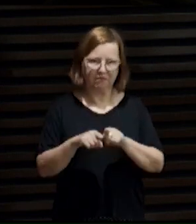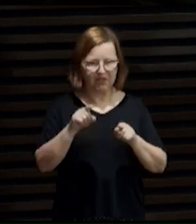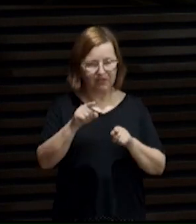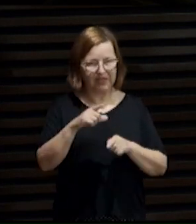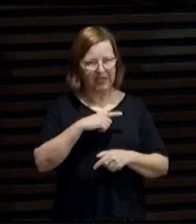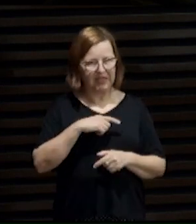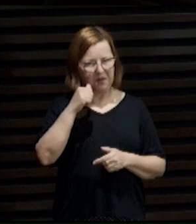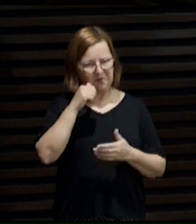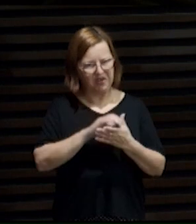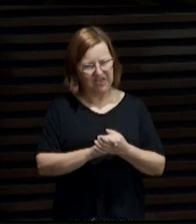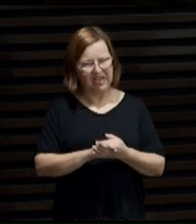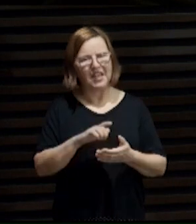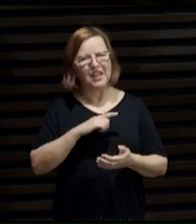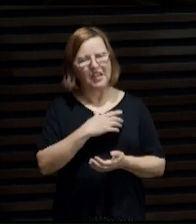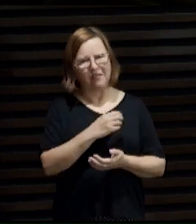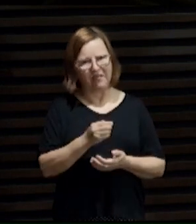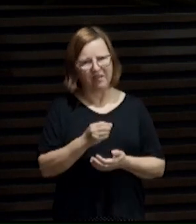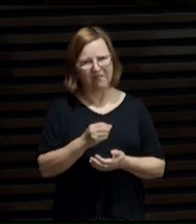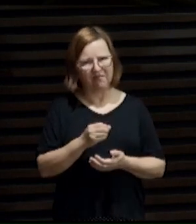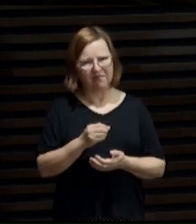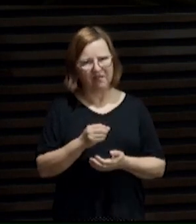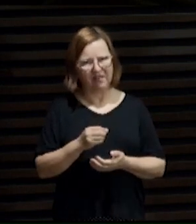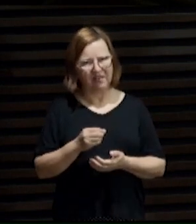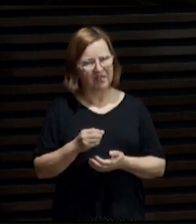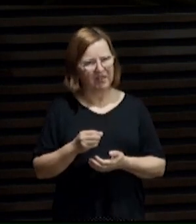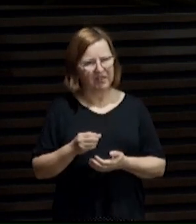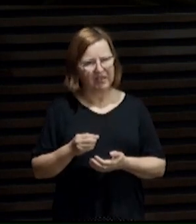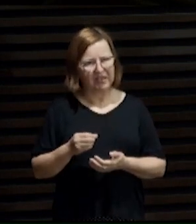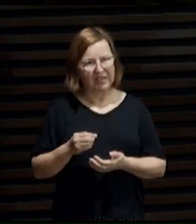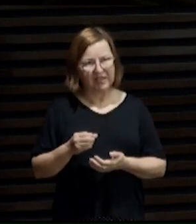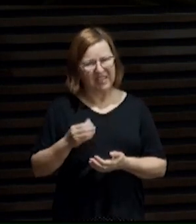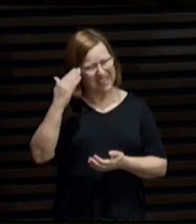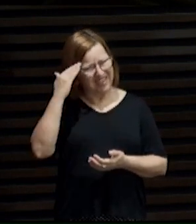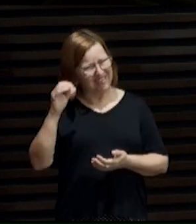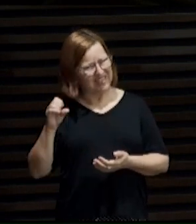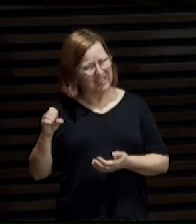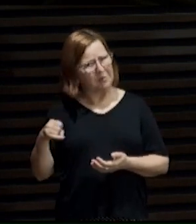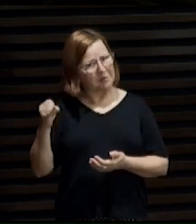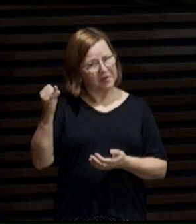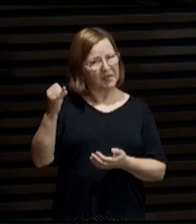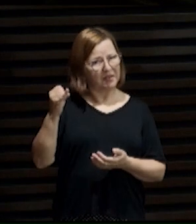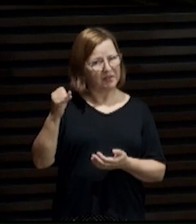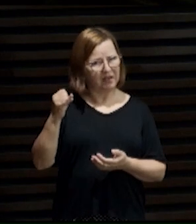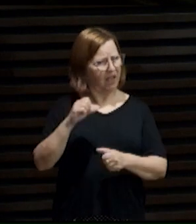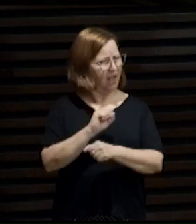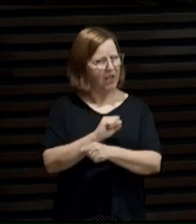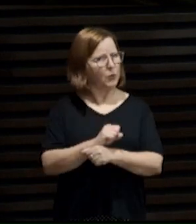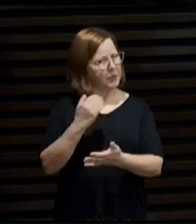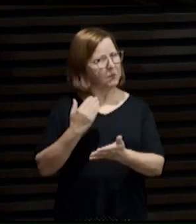valor. Não espere perdê-los para enxergar a bênção do Senhor ao redor da tua mesa.